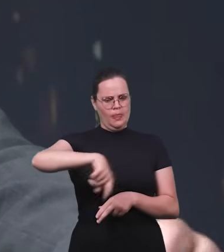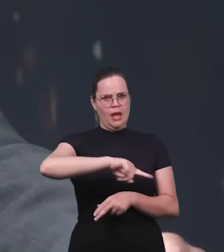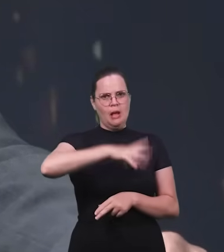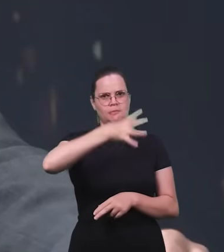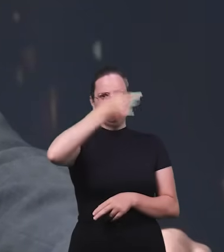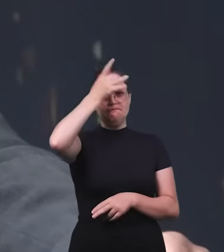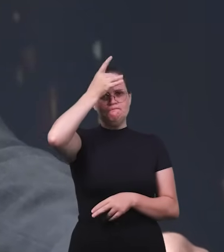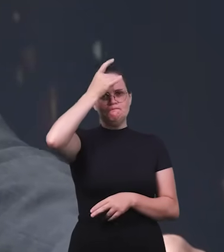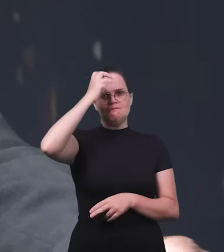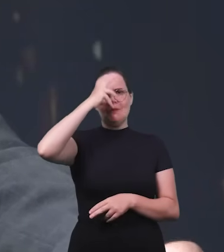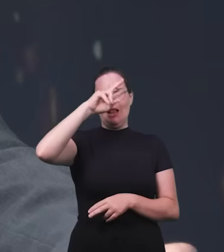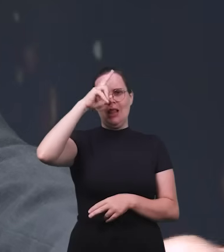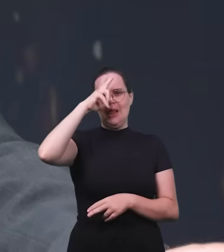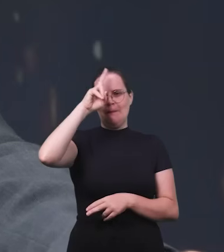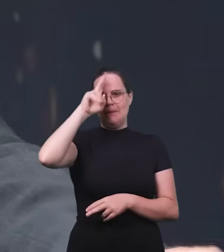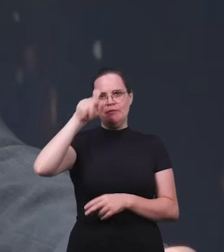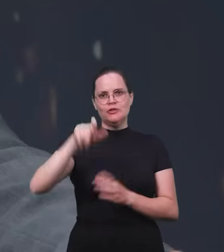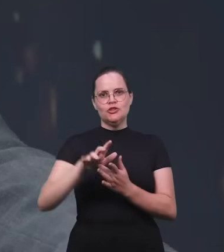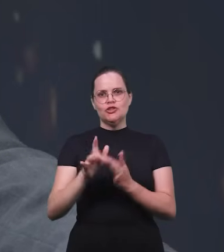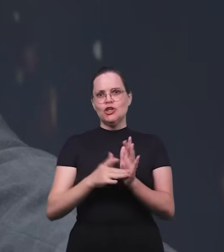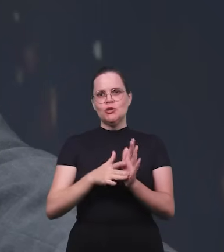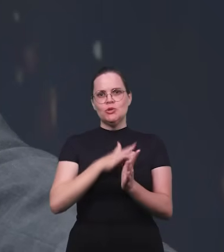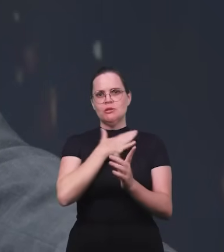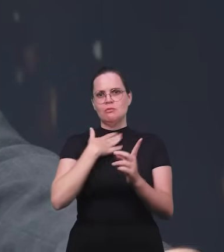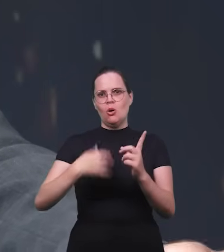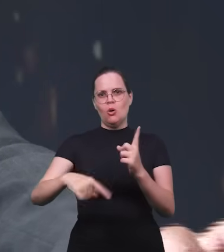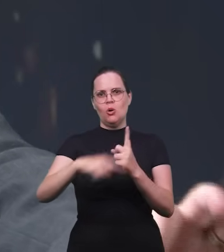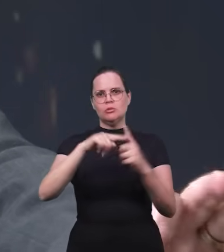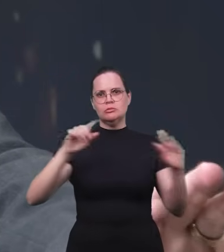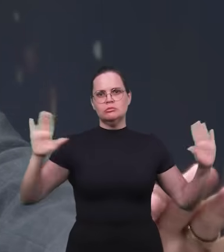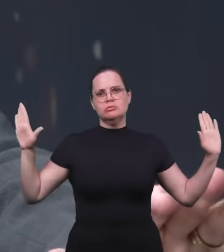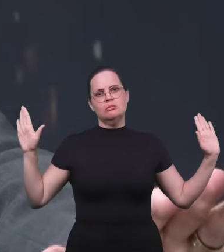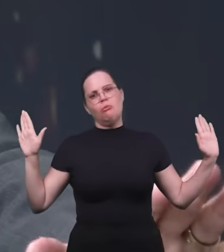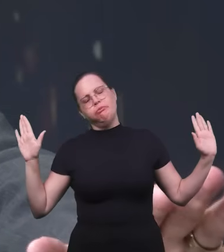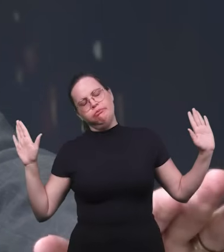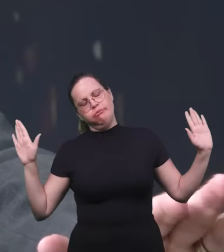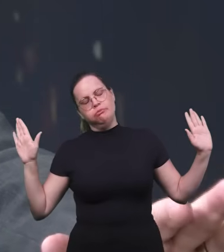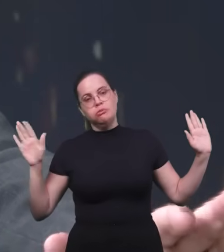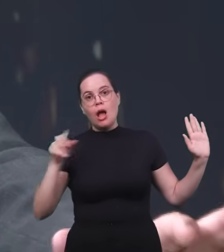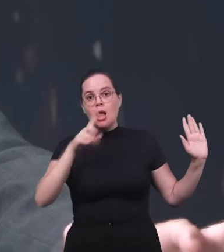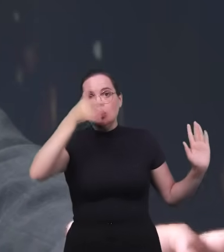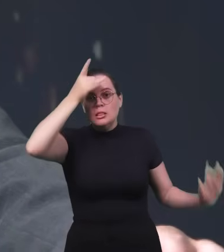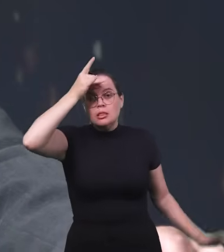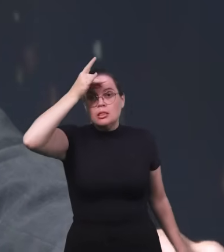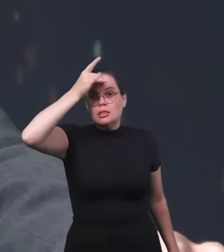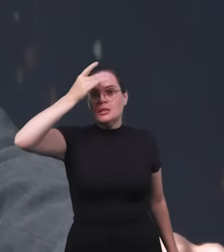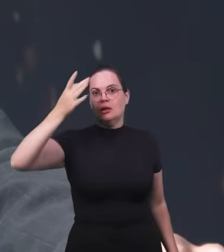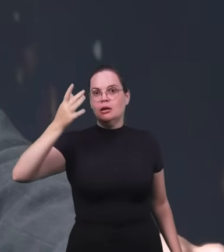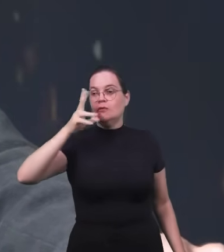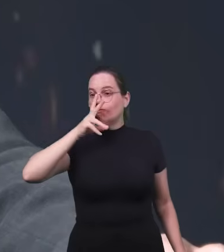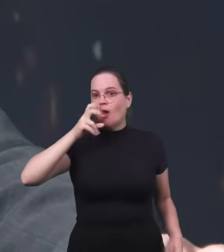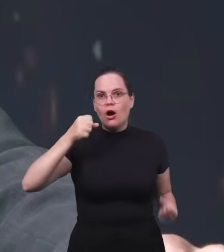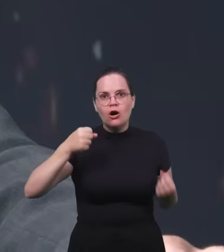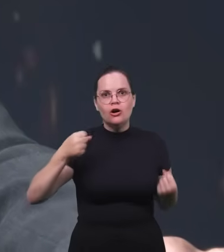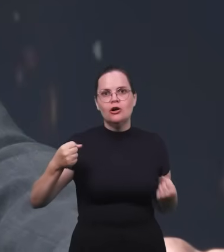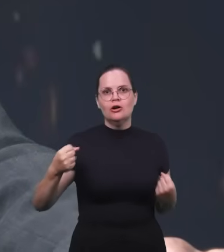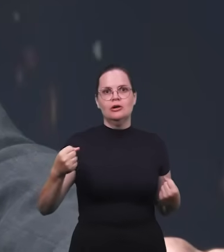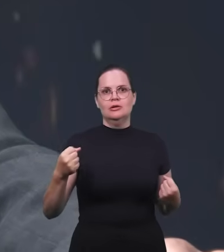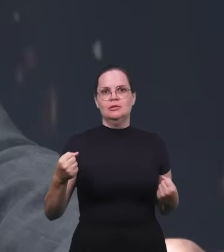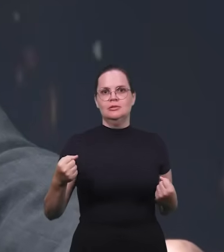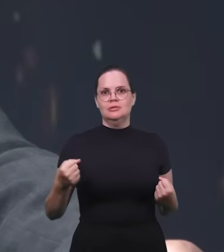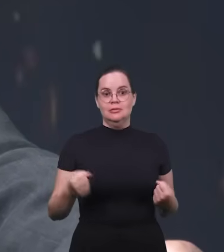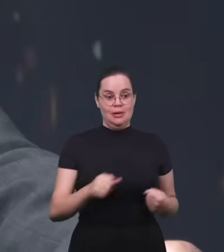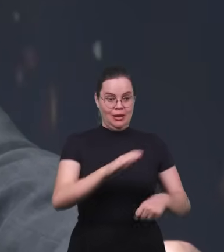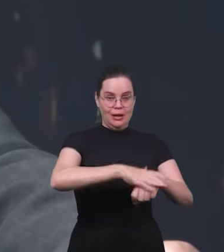na mente deles que era muito forte, que era Jesus morto. Então eles tinham isso estava gravado. Então era impossível, a partir